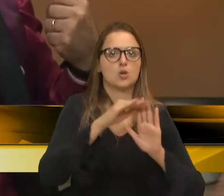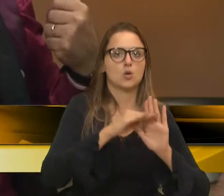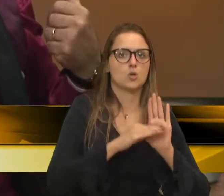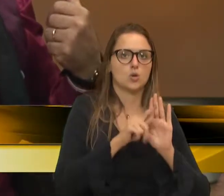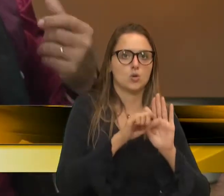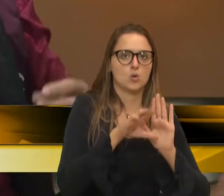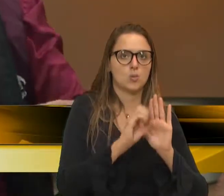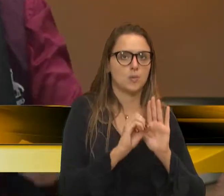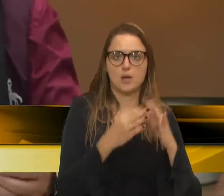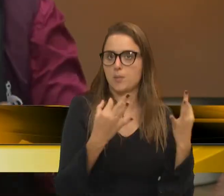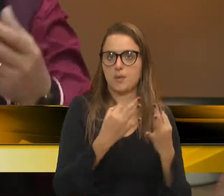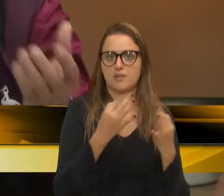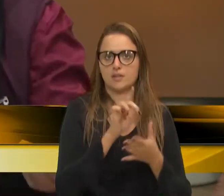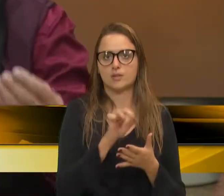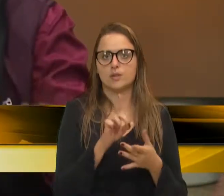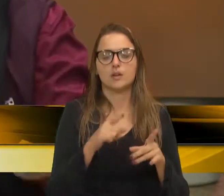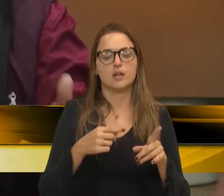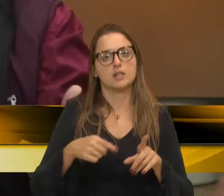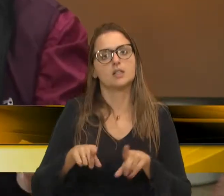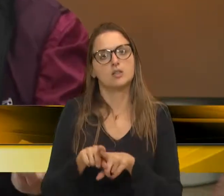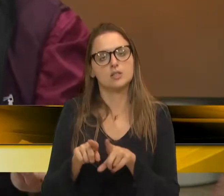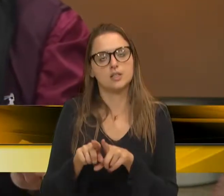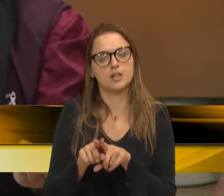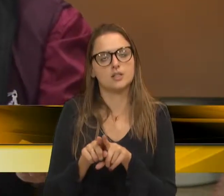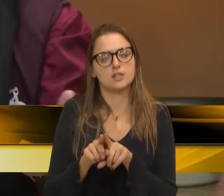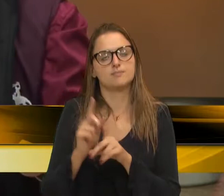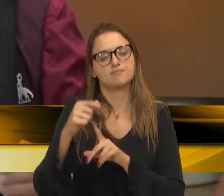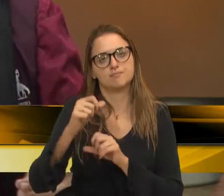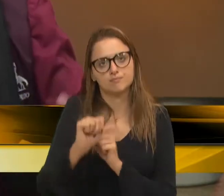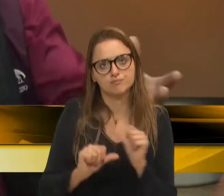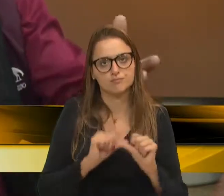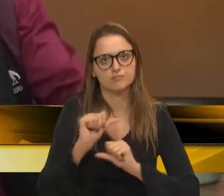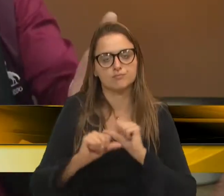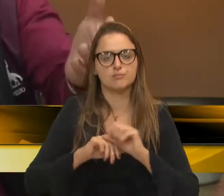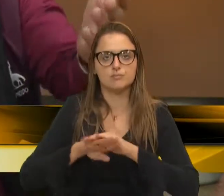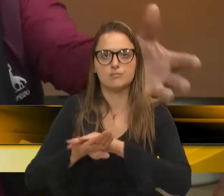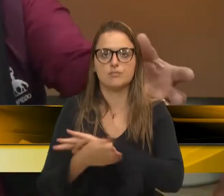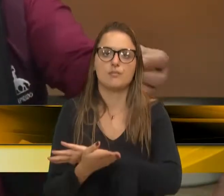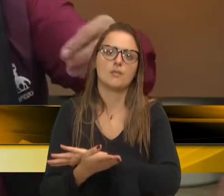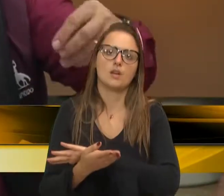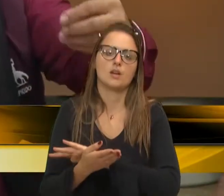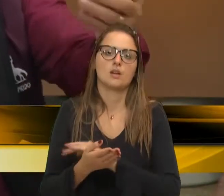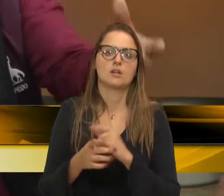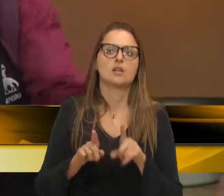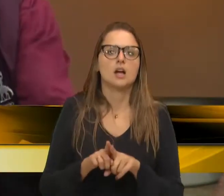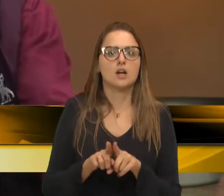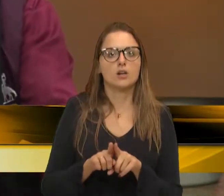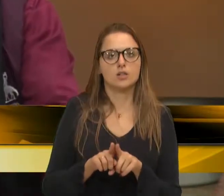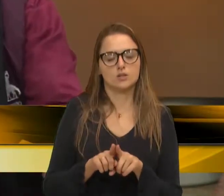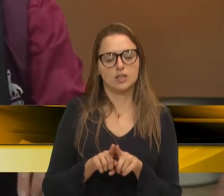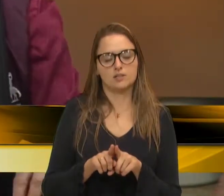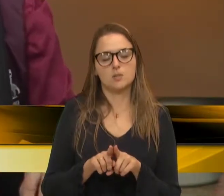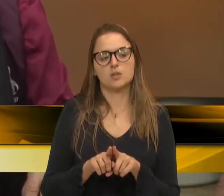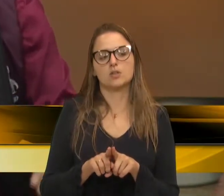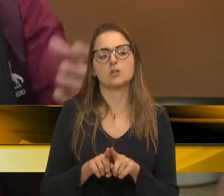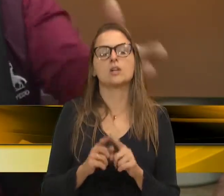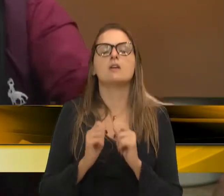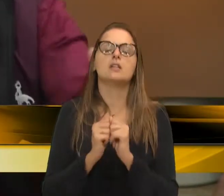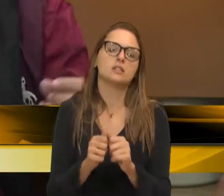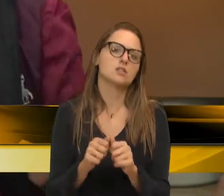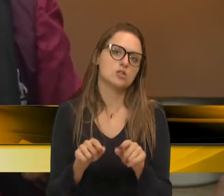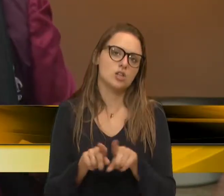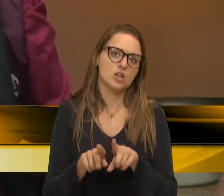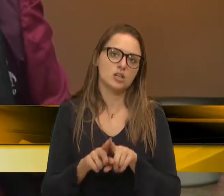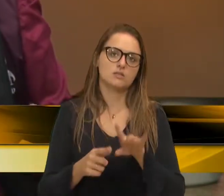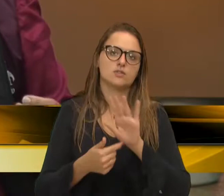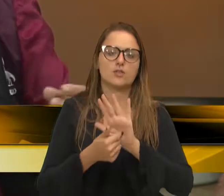estava perfeito. Cabe mudanças em alguns quesitos. E se no plano diretor tinha isso, cabe mudar, mas tem